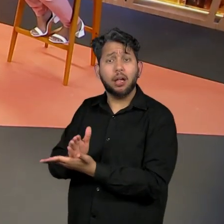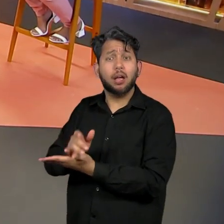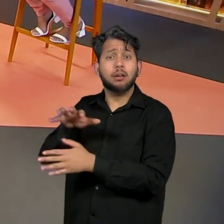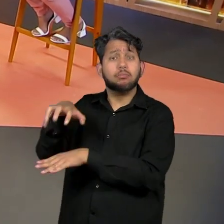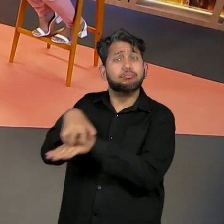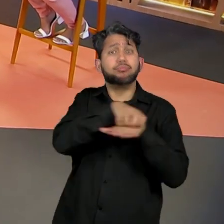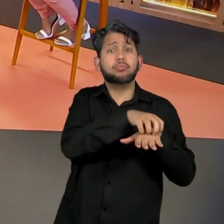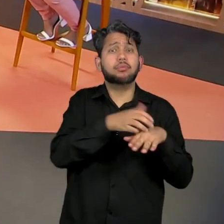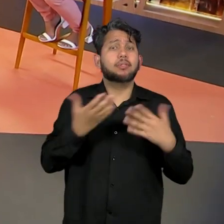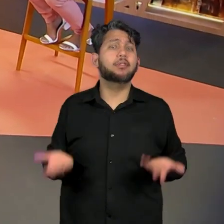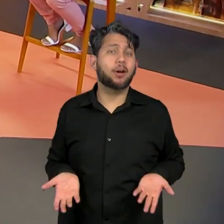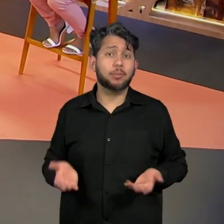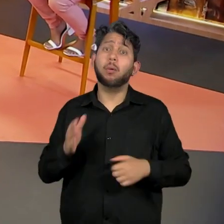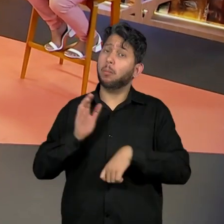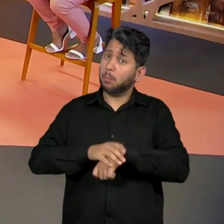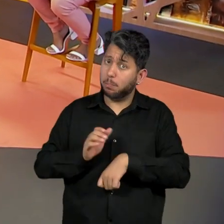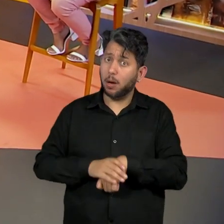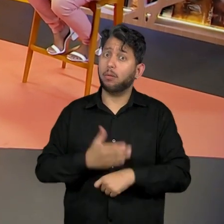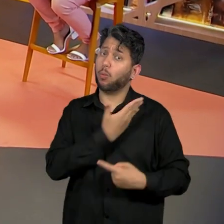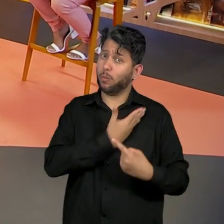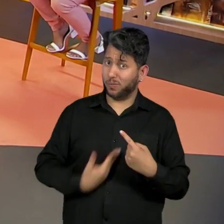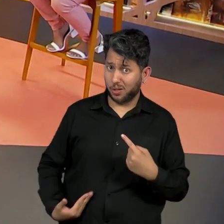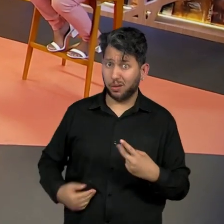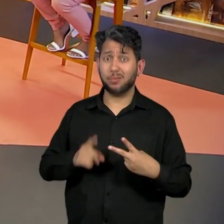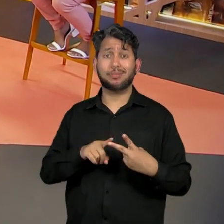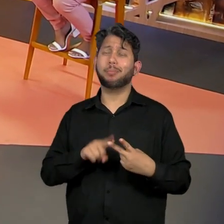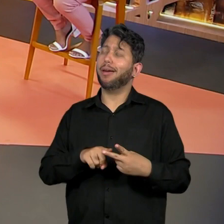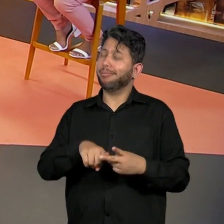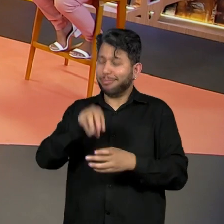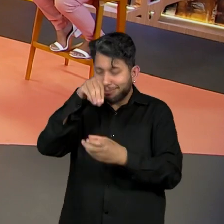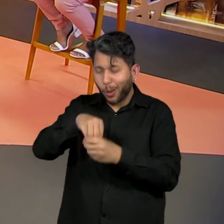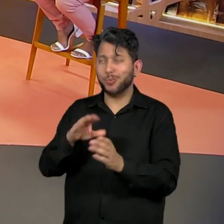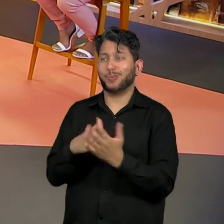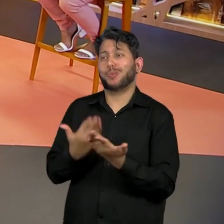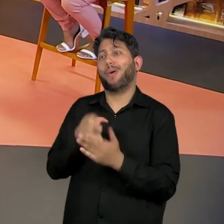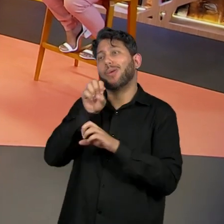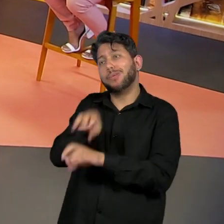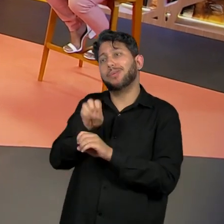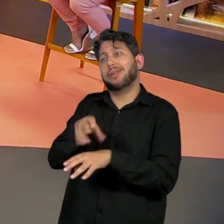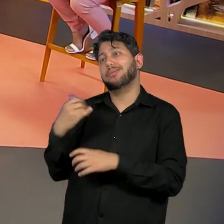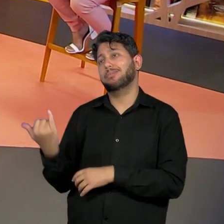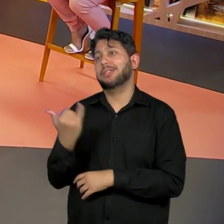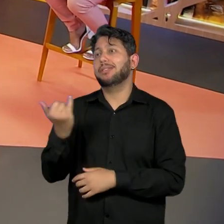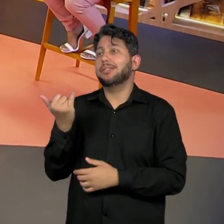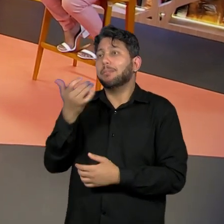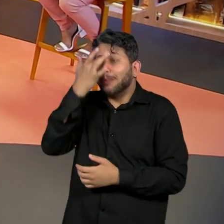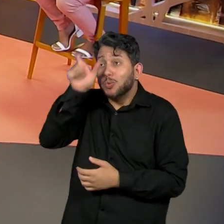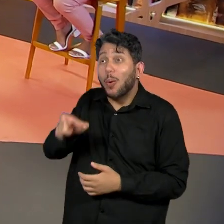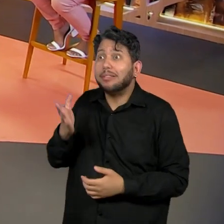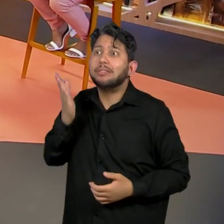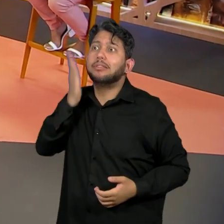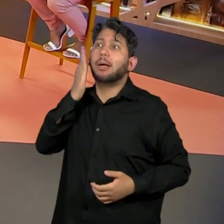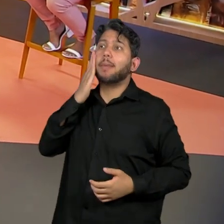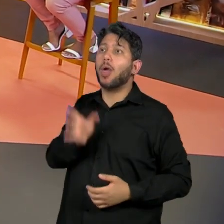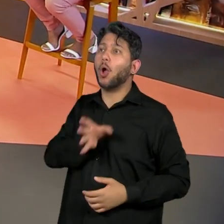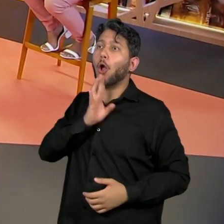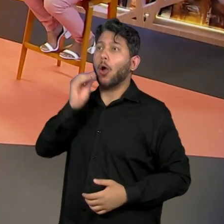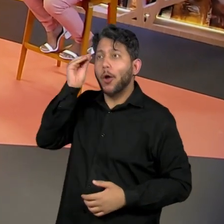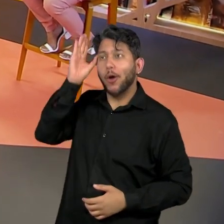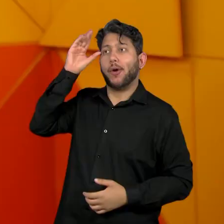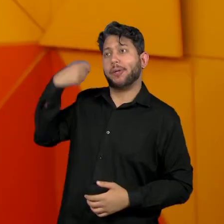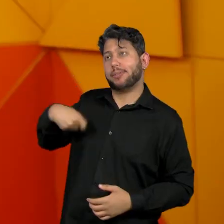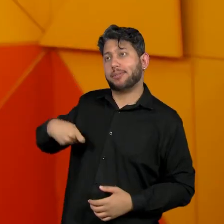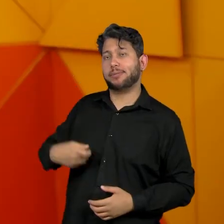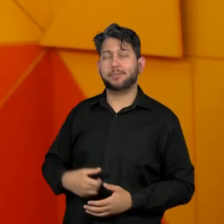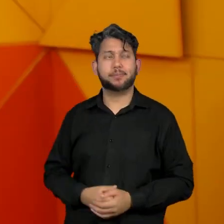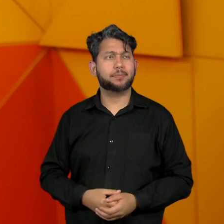dos governos, né? E uma educação também nas escolas é muito importante para que a gente tivesse uma base para que fosse fomentado, né?